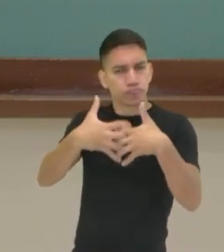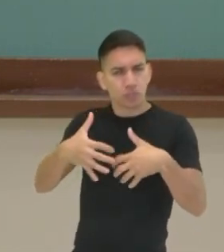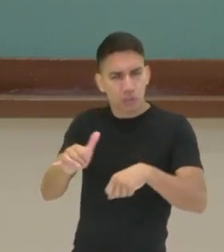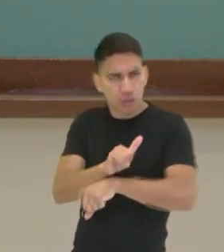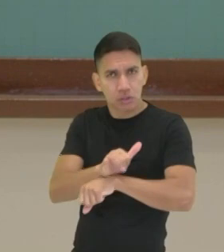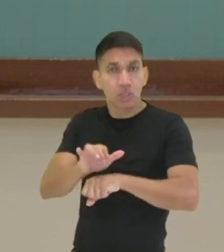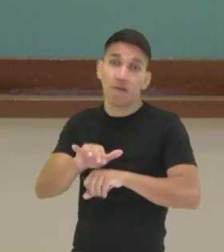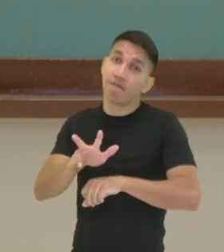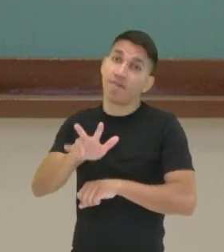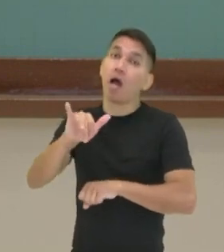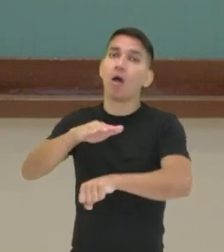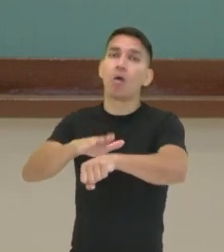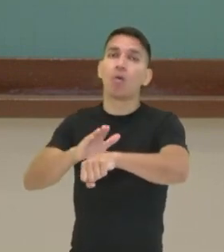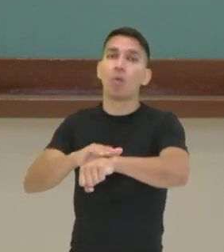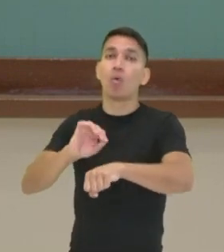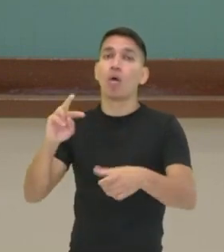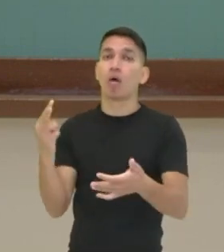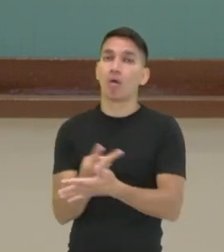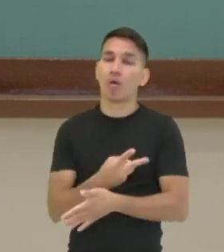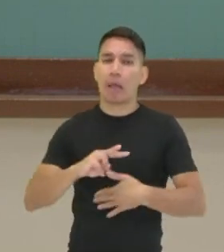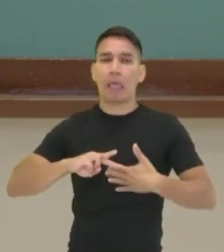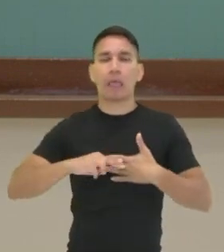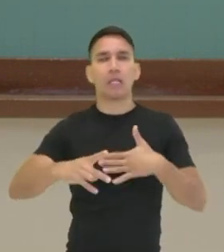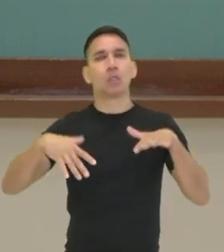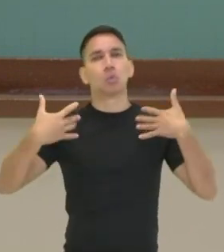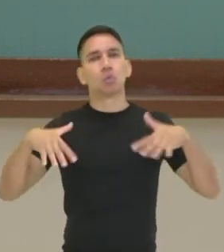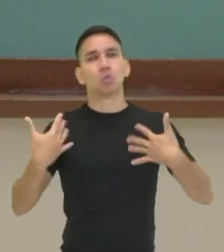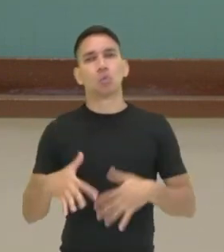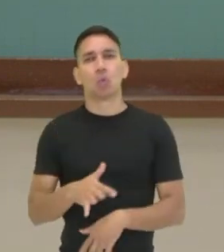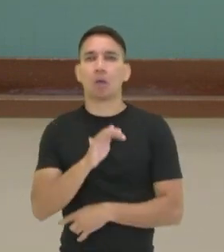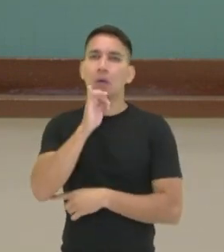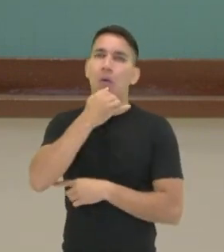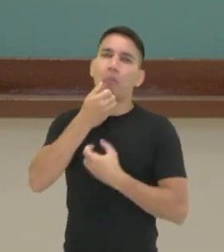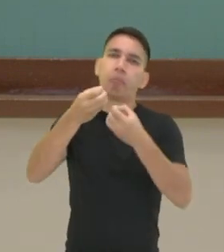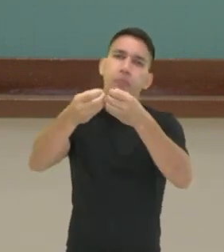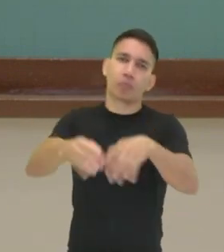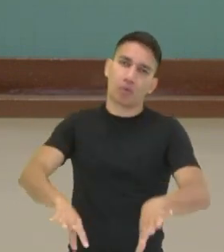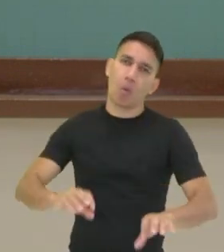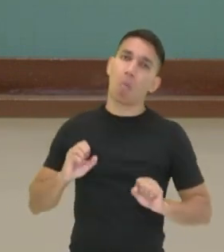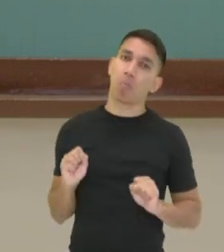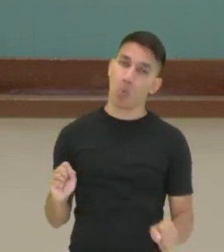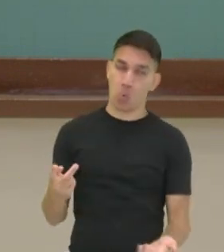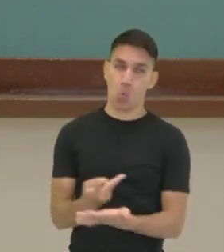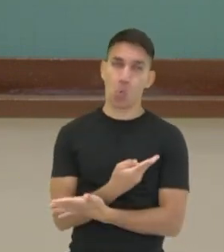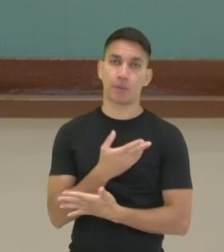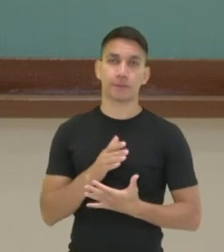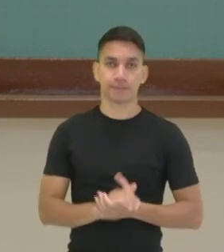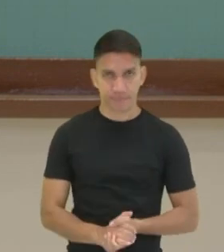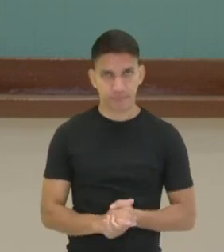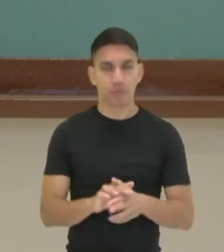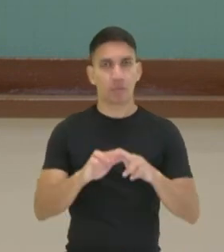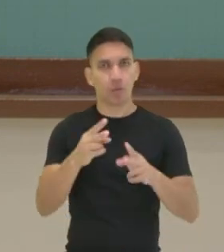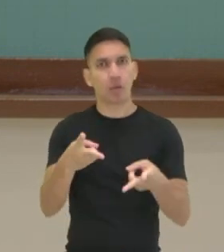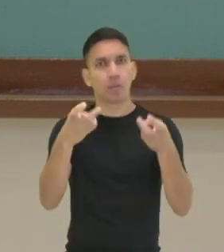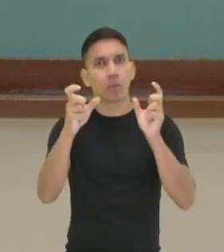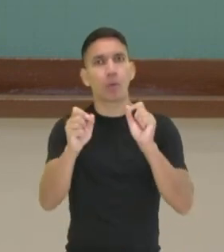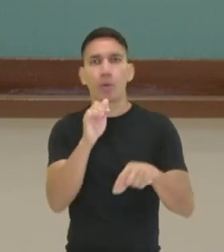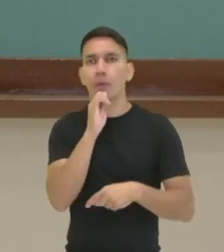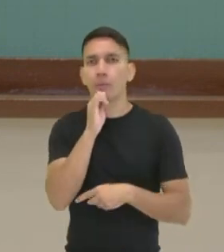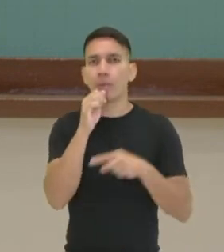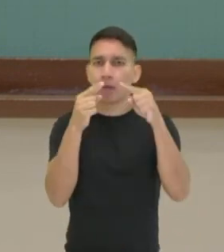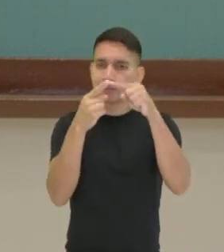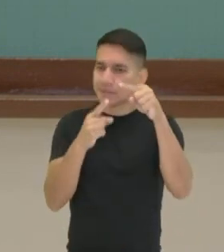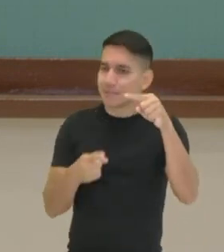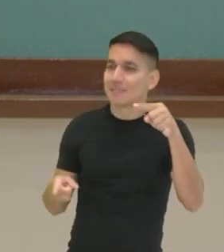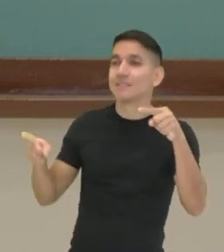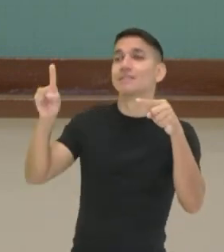chegar uma hora que tudo isso vai impactar para a gente, podendo causar grandes prejuízos e tudo mais. Vejam como os ciclos